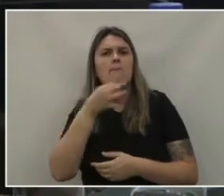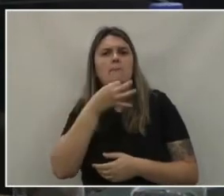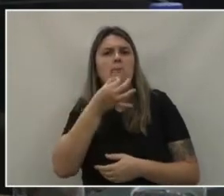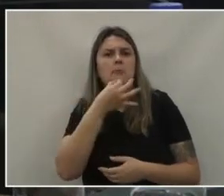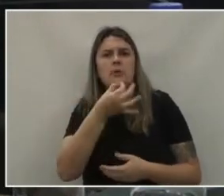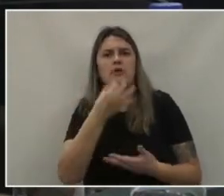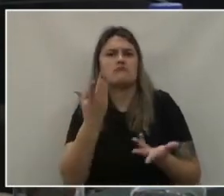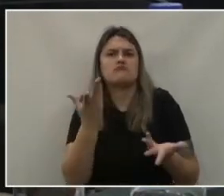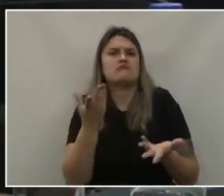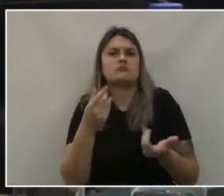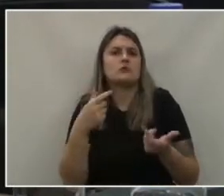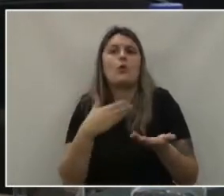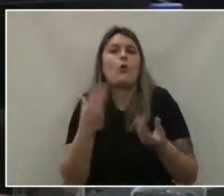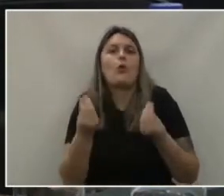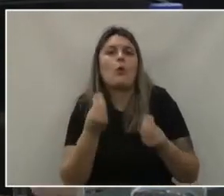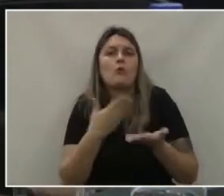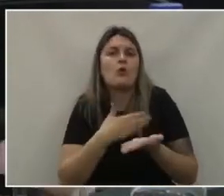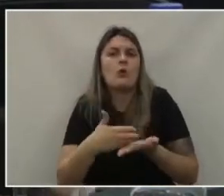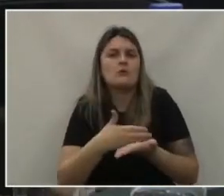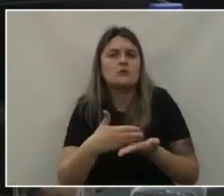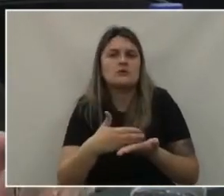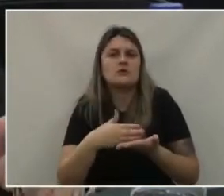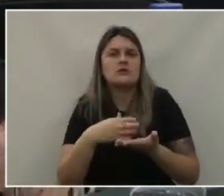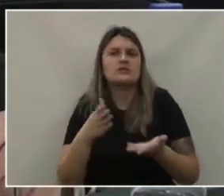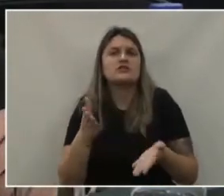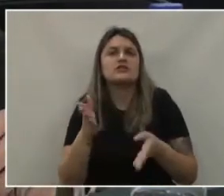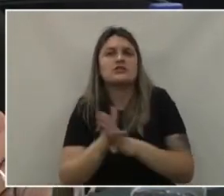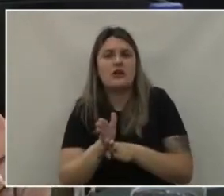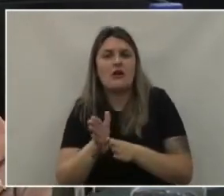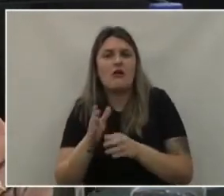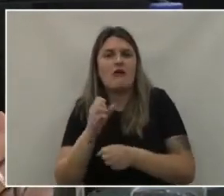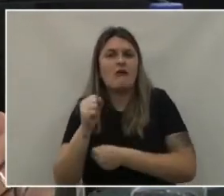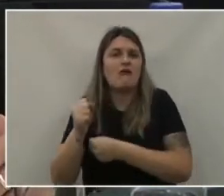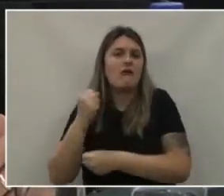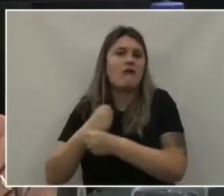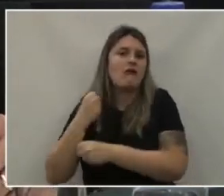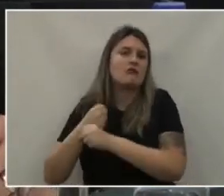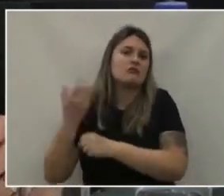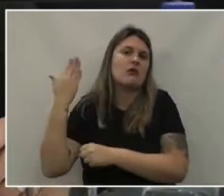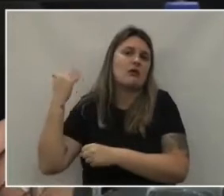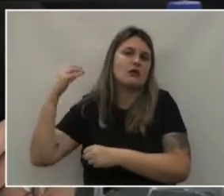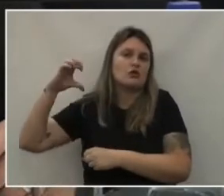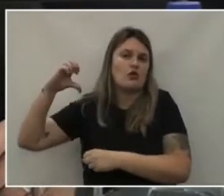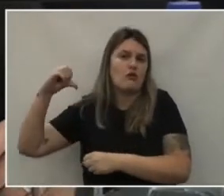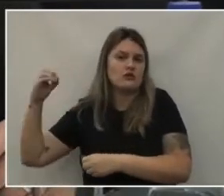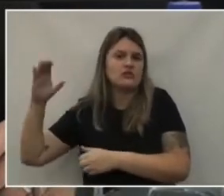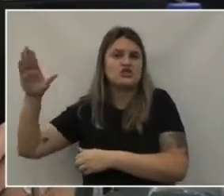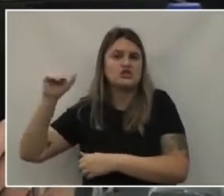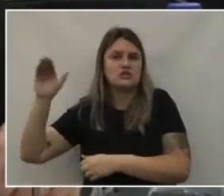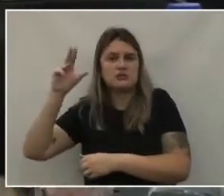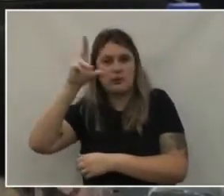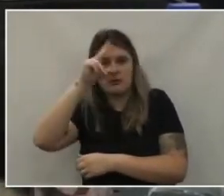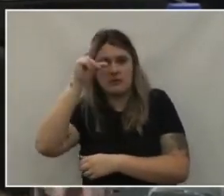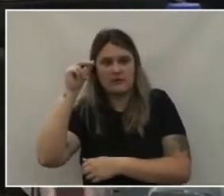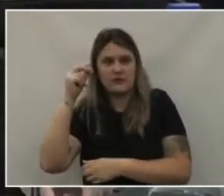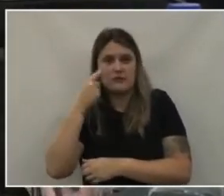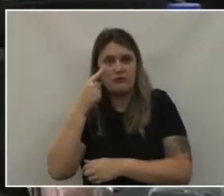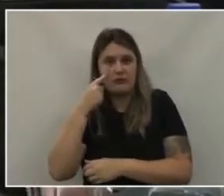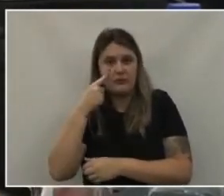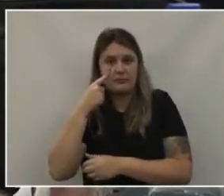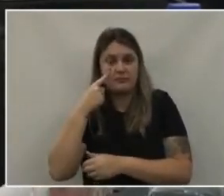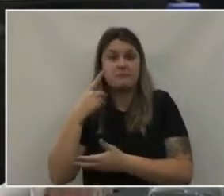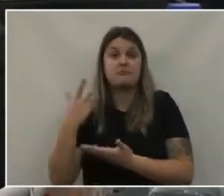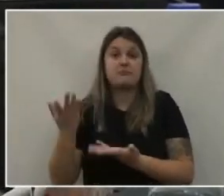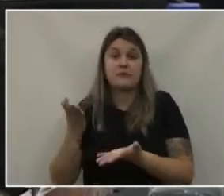é onde que começou. A gente, se conseguir chegar até nos anos 90, a gente vai chegar chamando os prefeitos. Como já foi